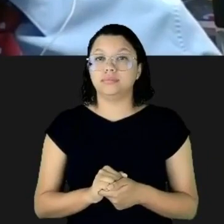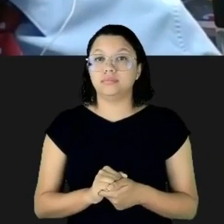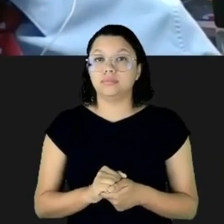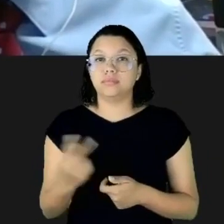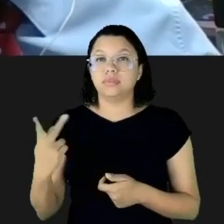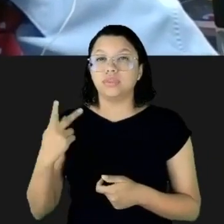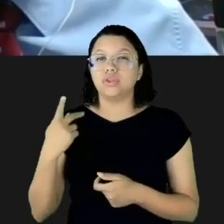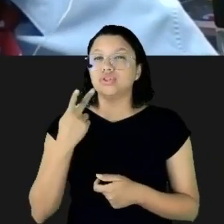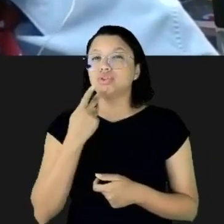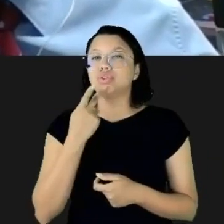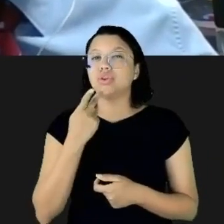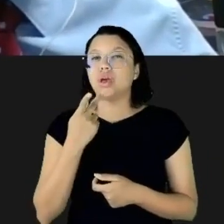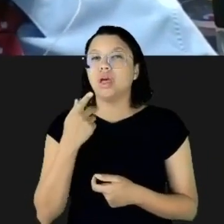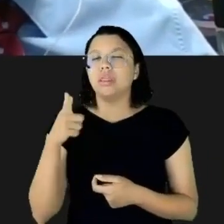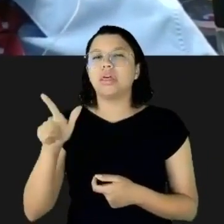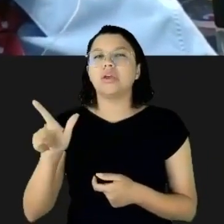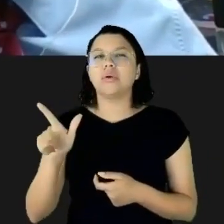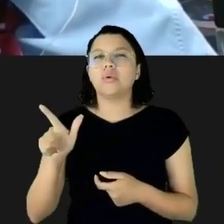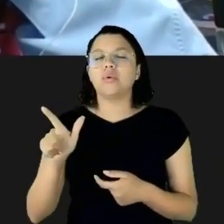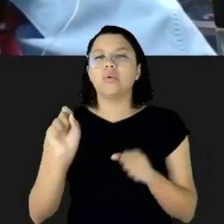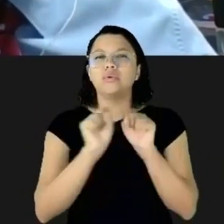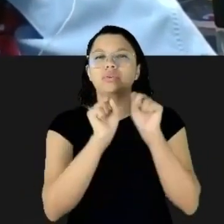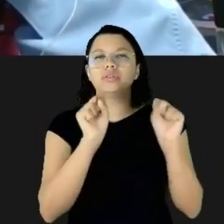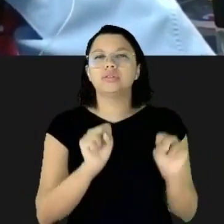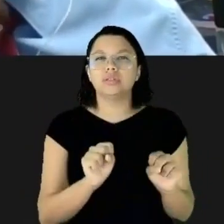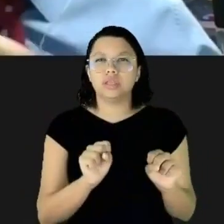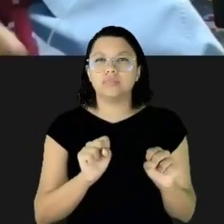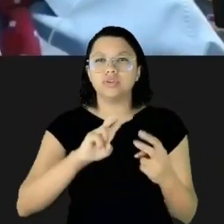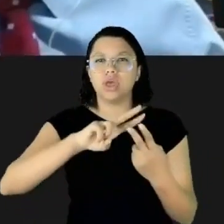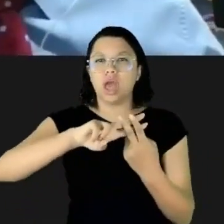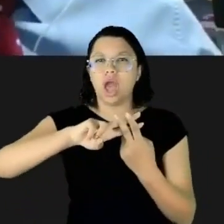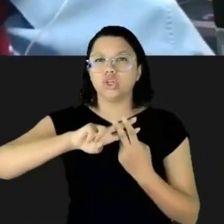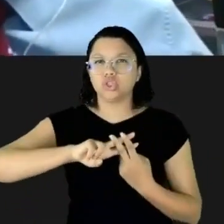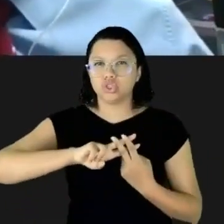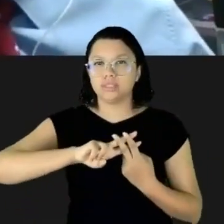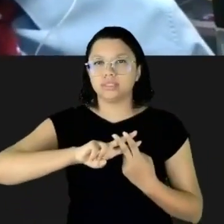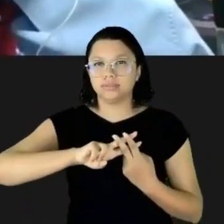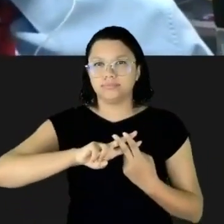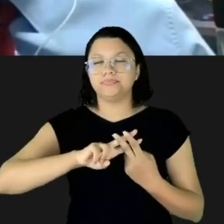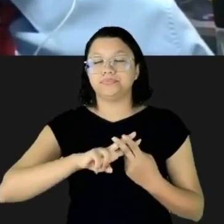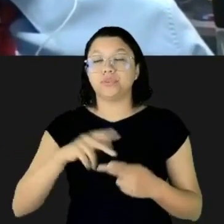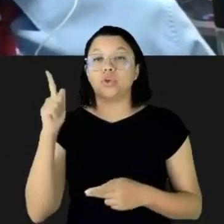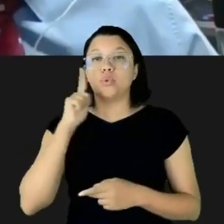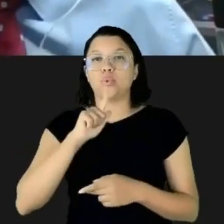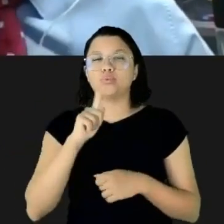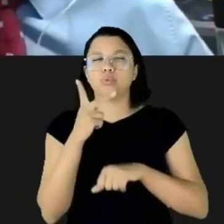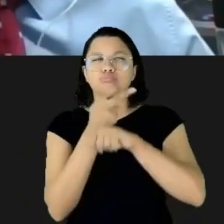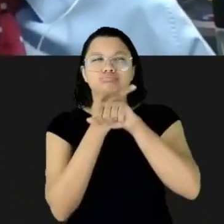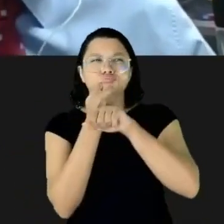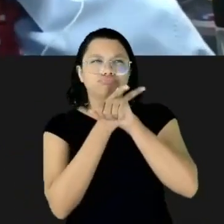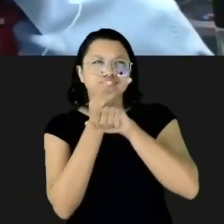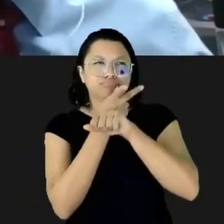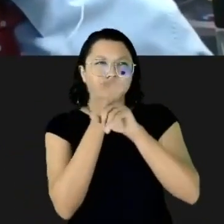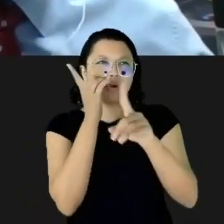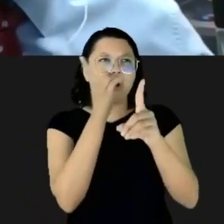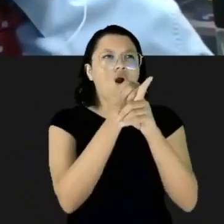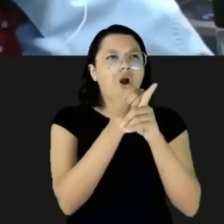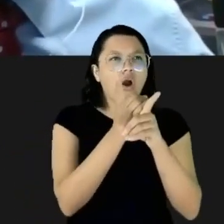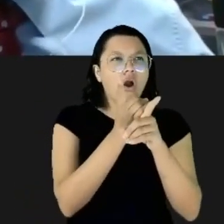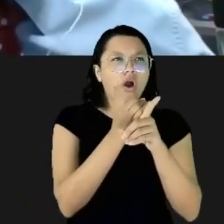o que a gente chama em outros programas de hashtag você consegue rastrear alguma coisa